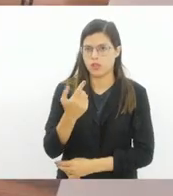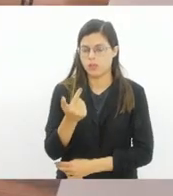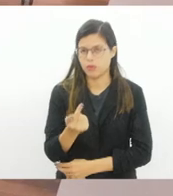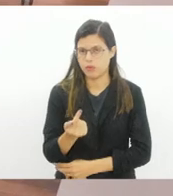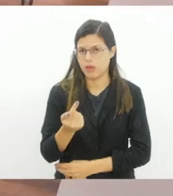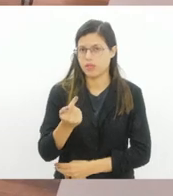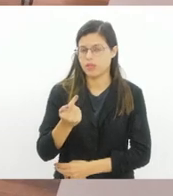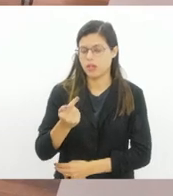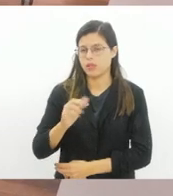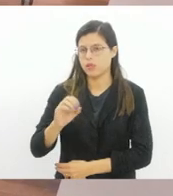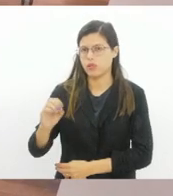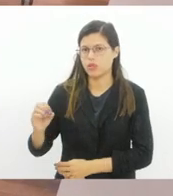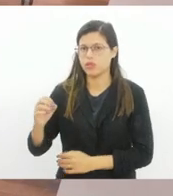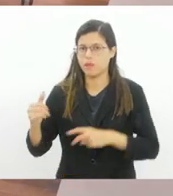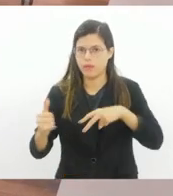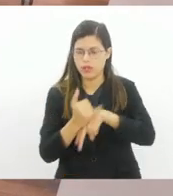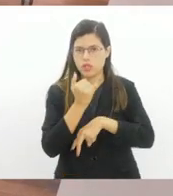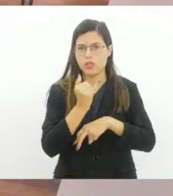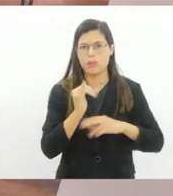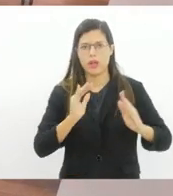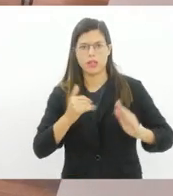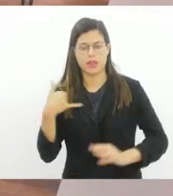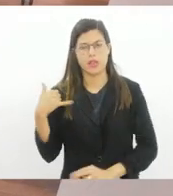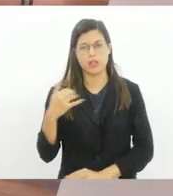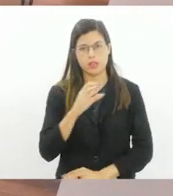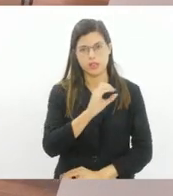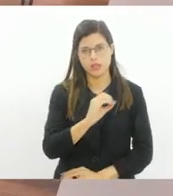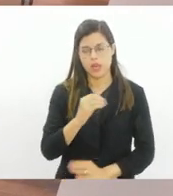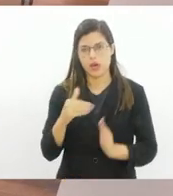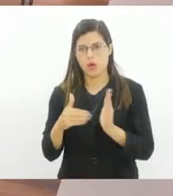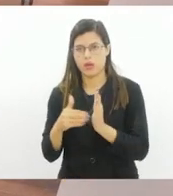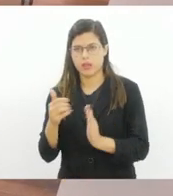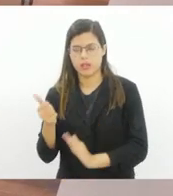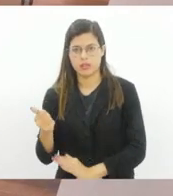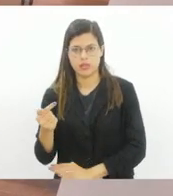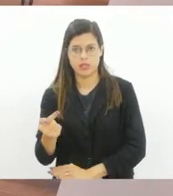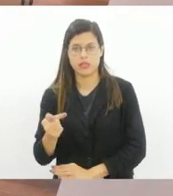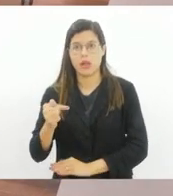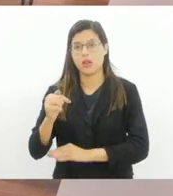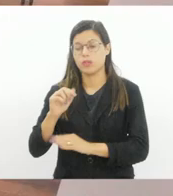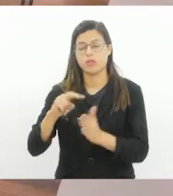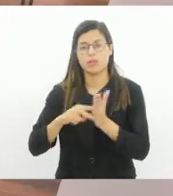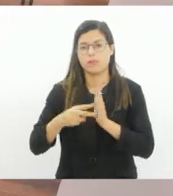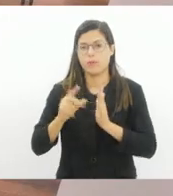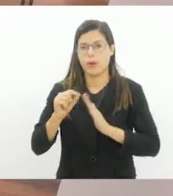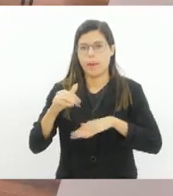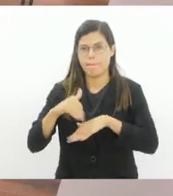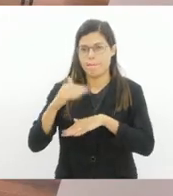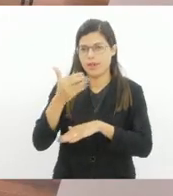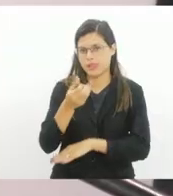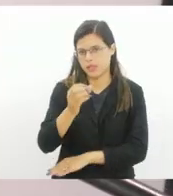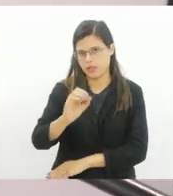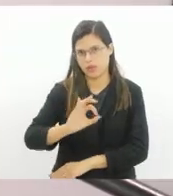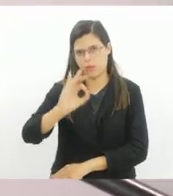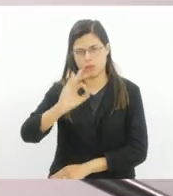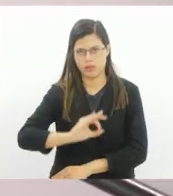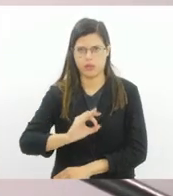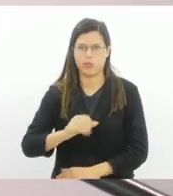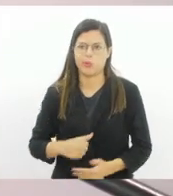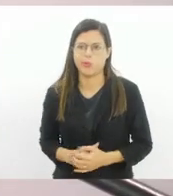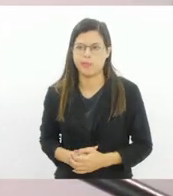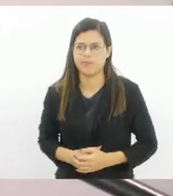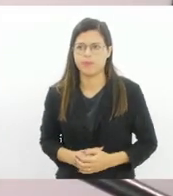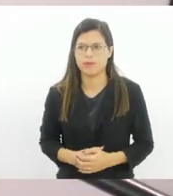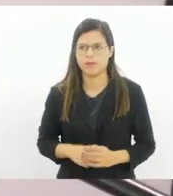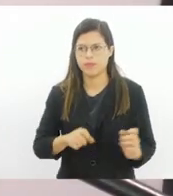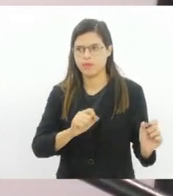3.762 vítimas tinham entre 0 e 17 anos, ou seja, mais de 60% do total. Pode passar,